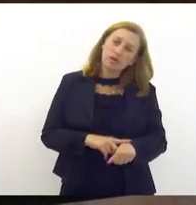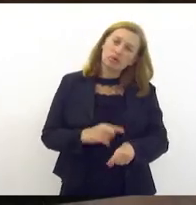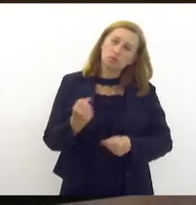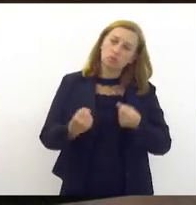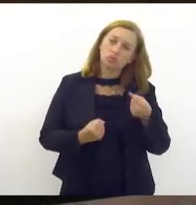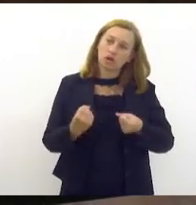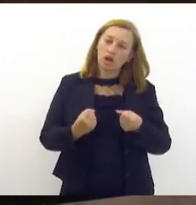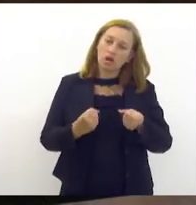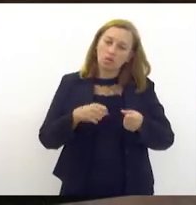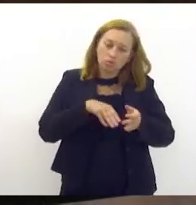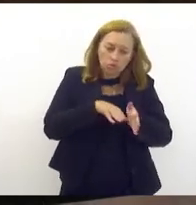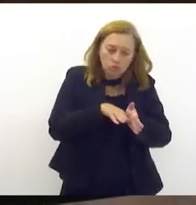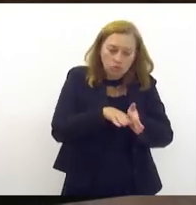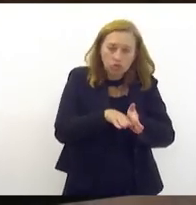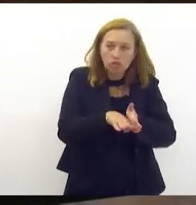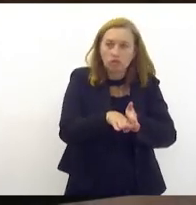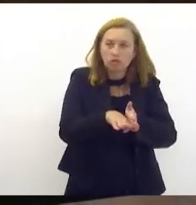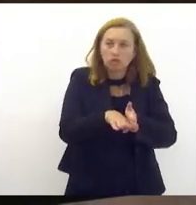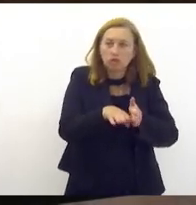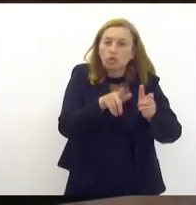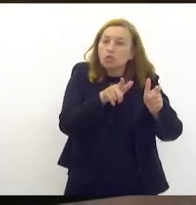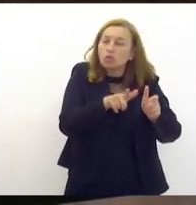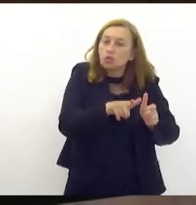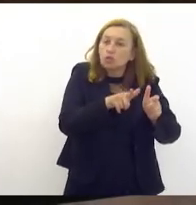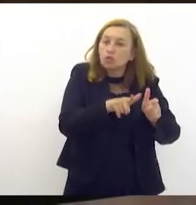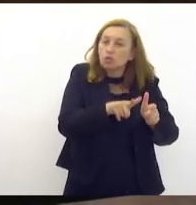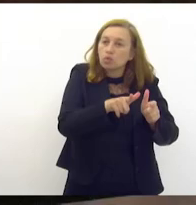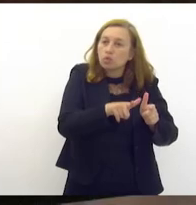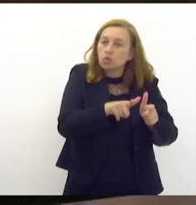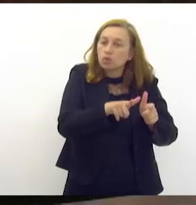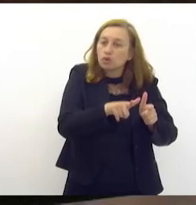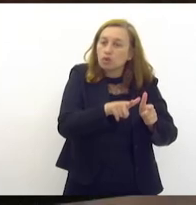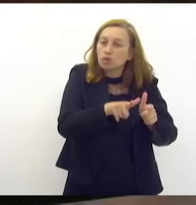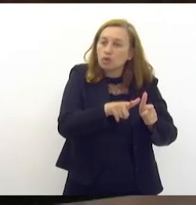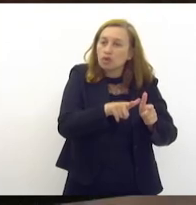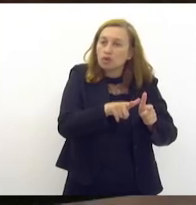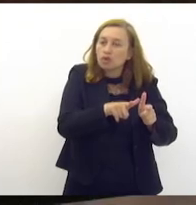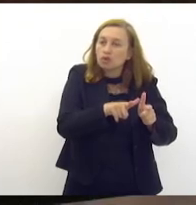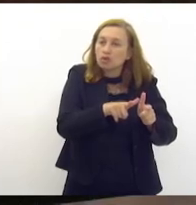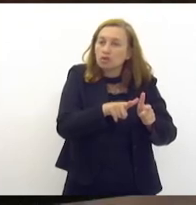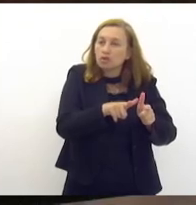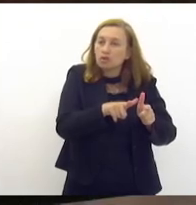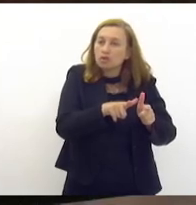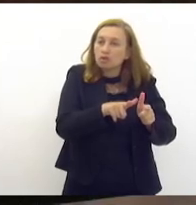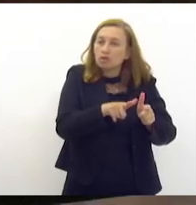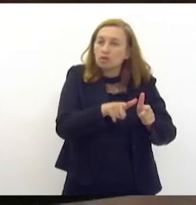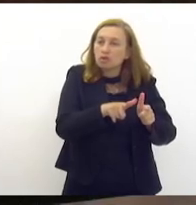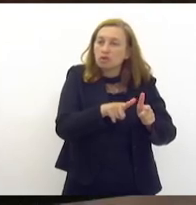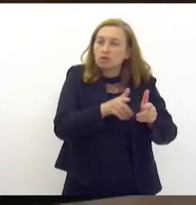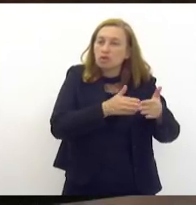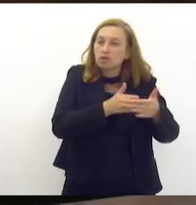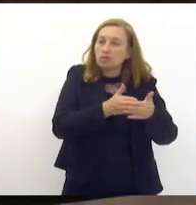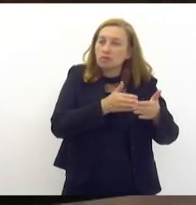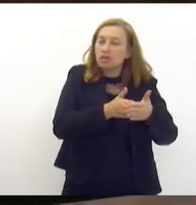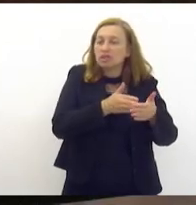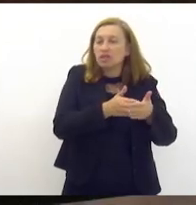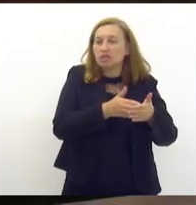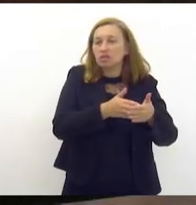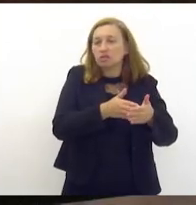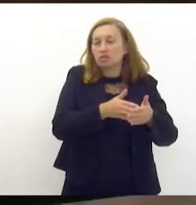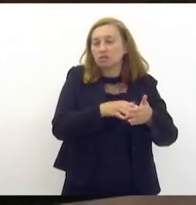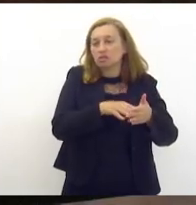são estacionados em locais que acabam obstruindo a via, né? São colocados em locais